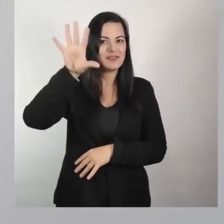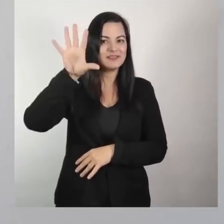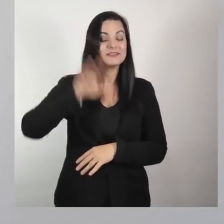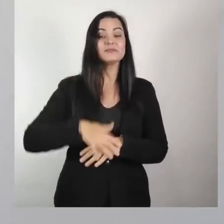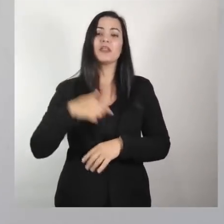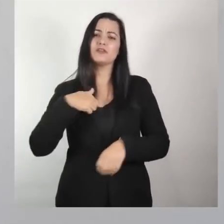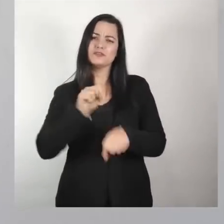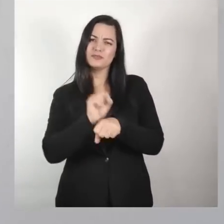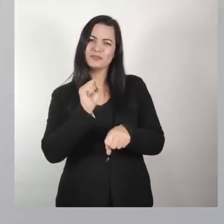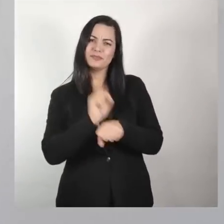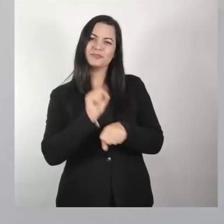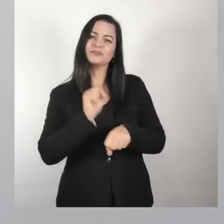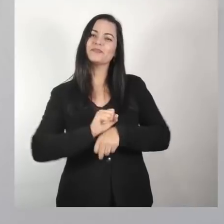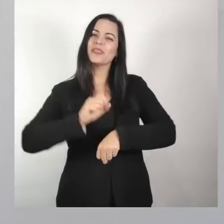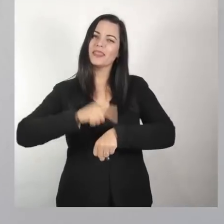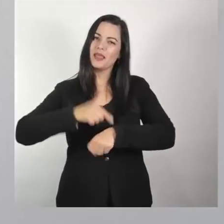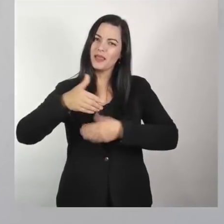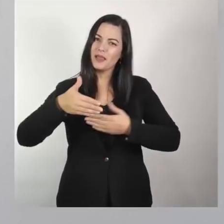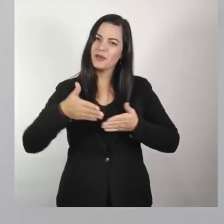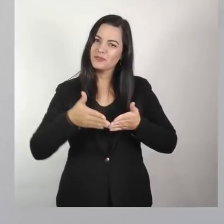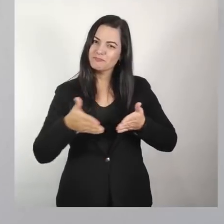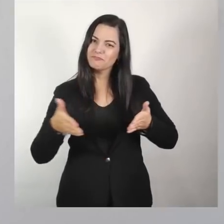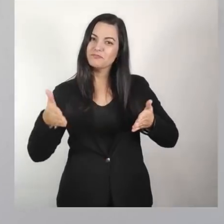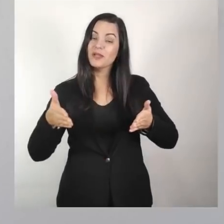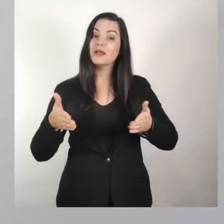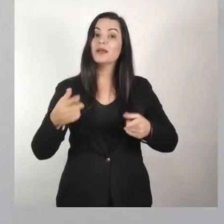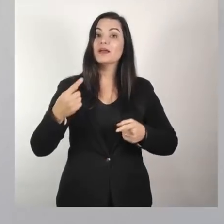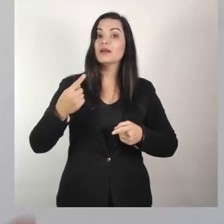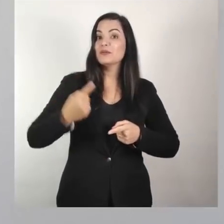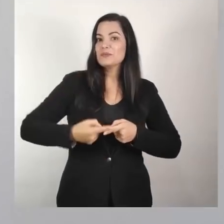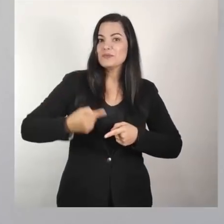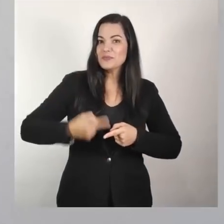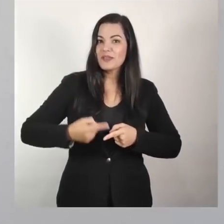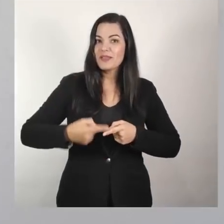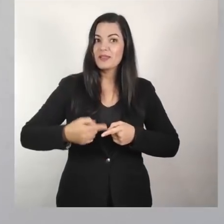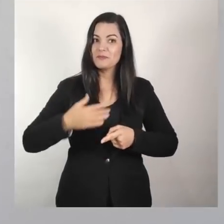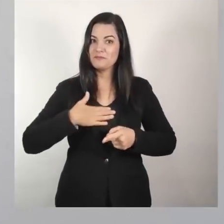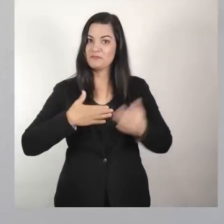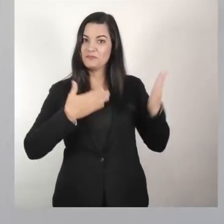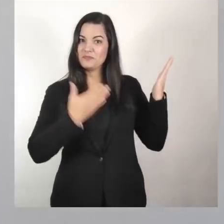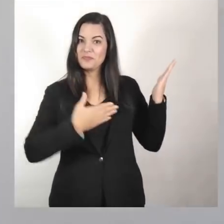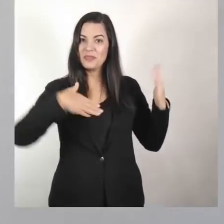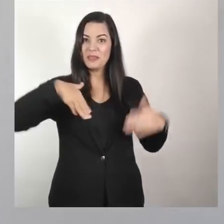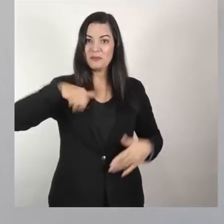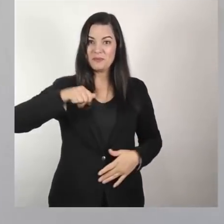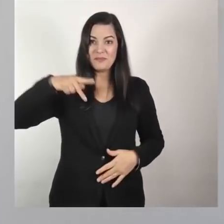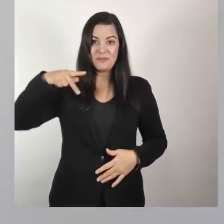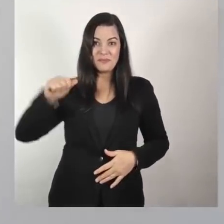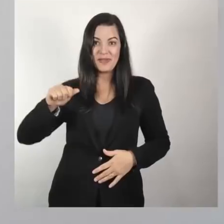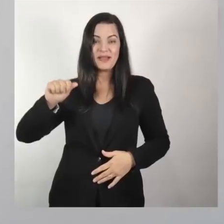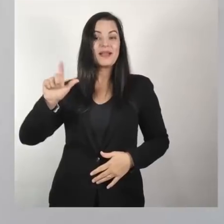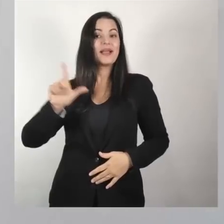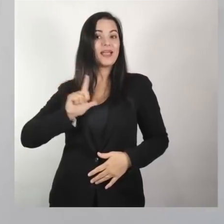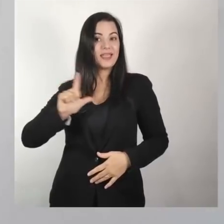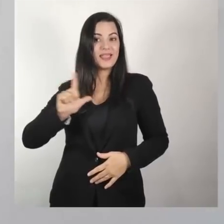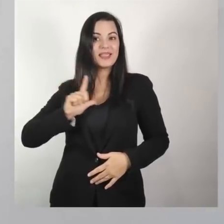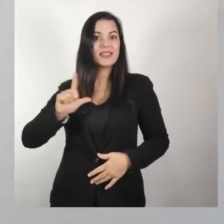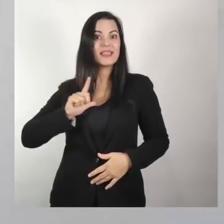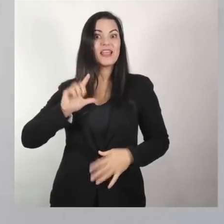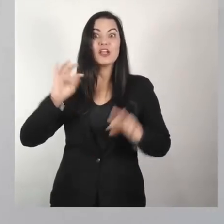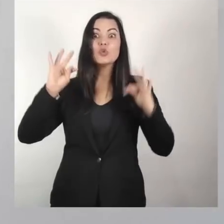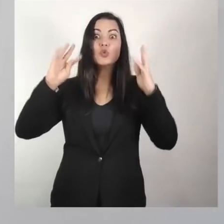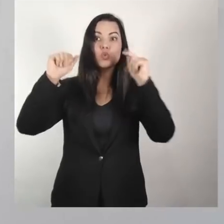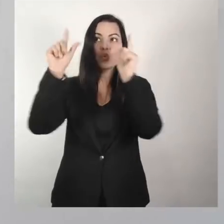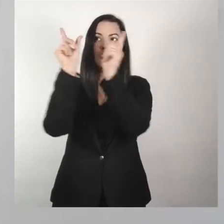Eu esperei um pouco para fazer isso, porque no meu mapa aqui, ó, nós temos todas as